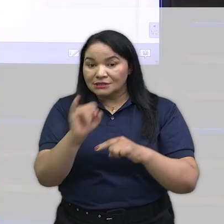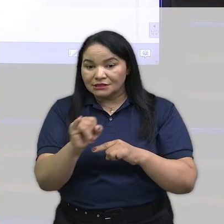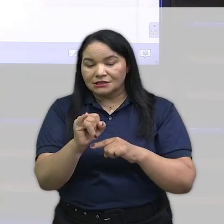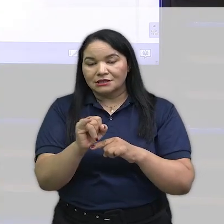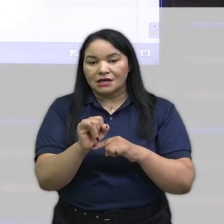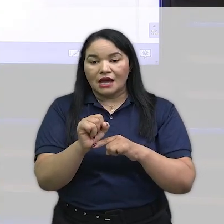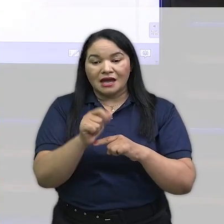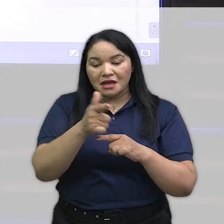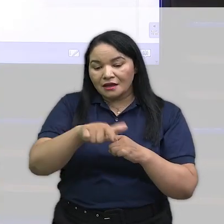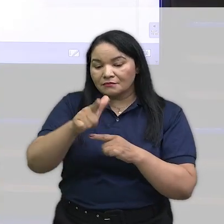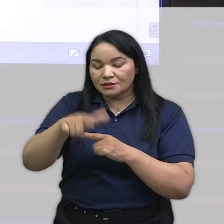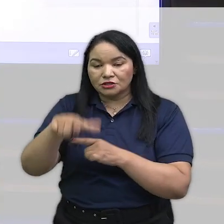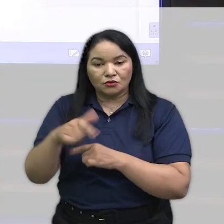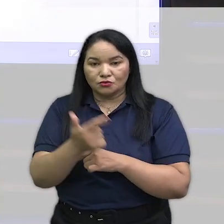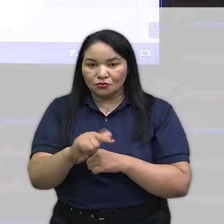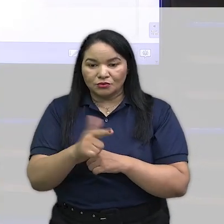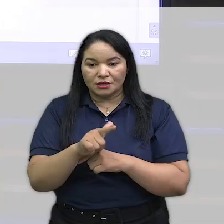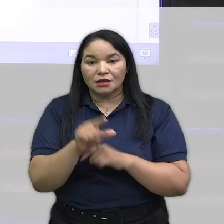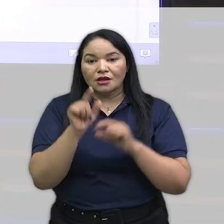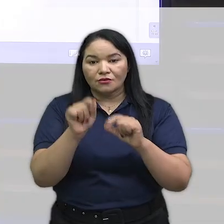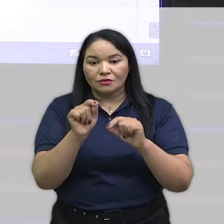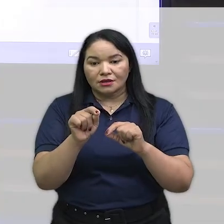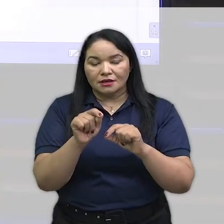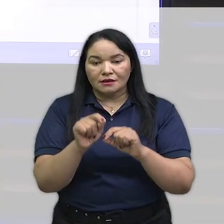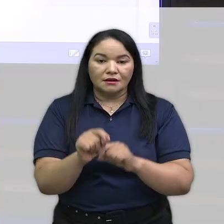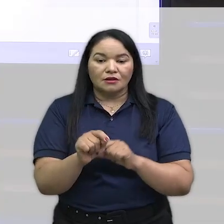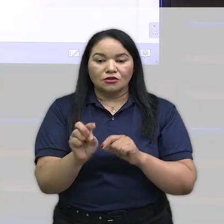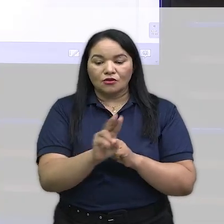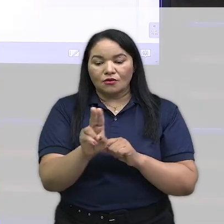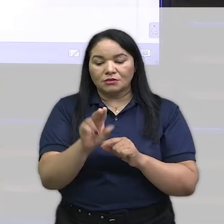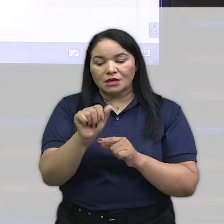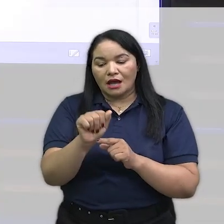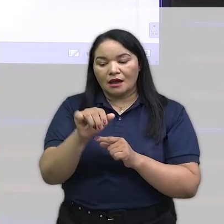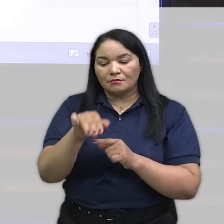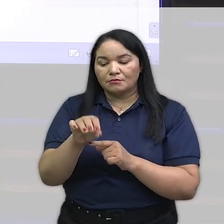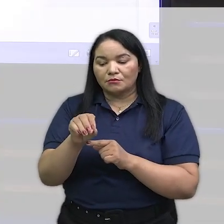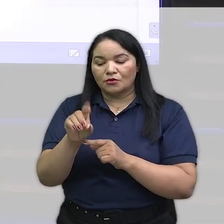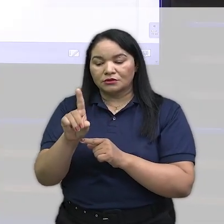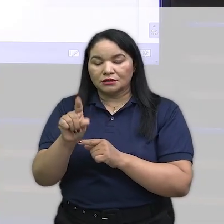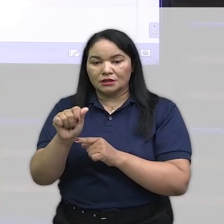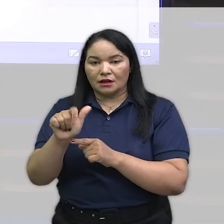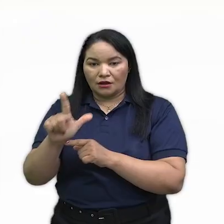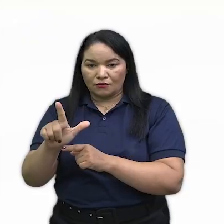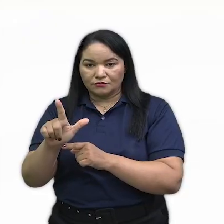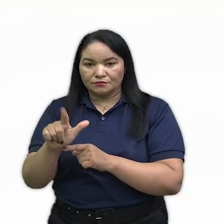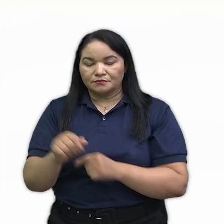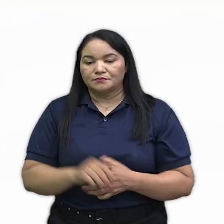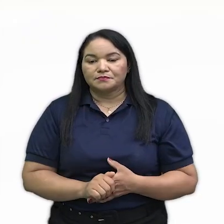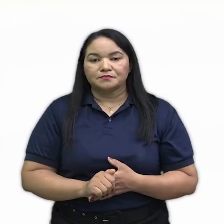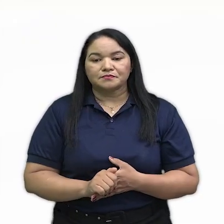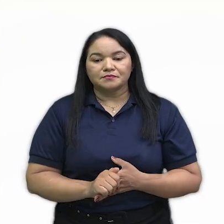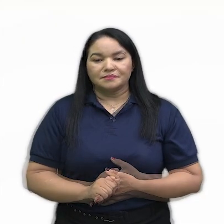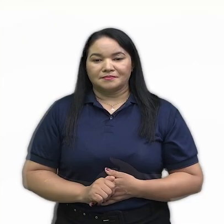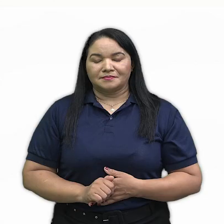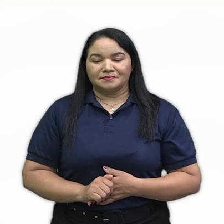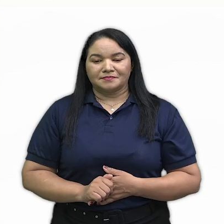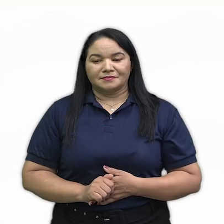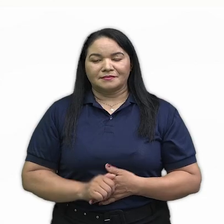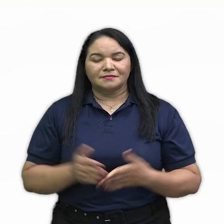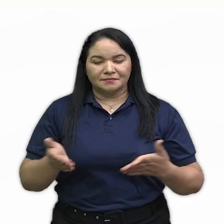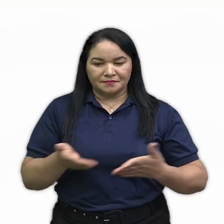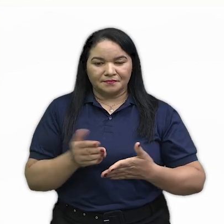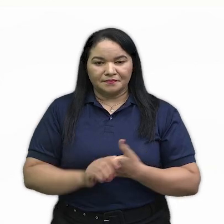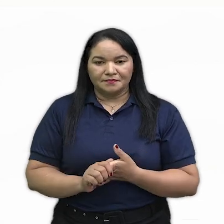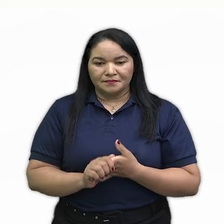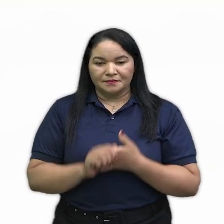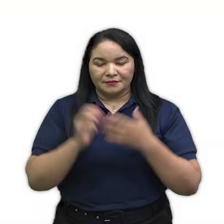a gente diz que ali é um conjunto amodal. Perfeito? Vou te mostrar exemplo agora, olha só. Antes de colocar aqui,